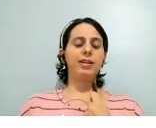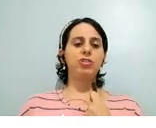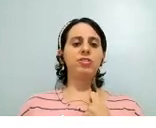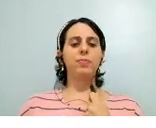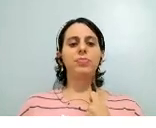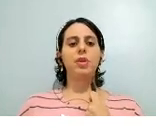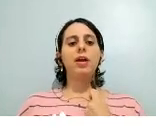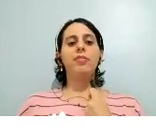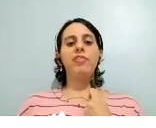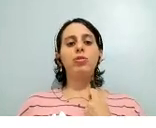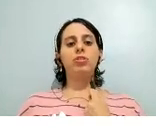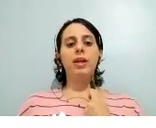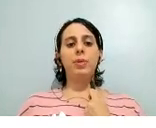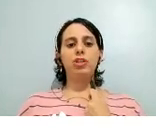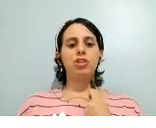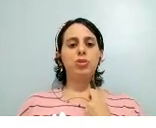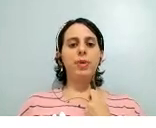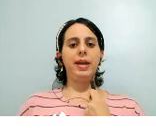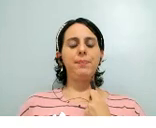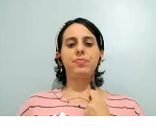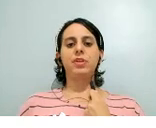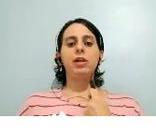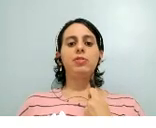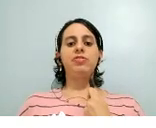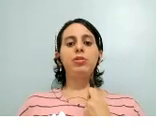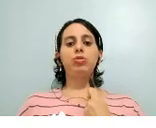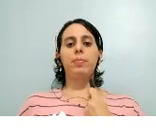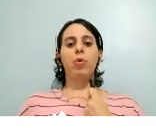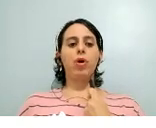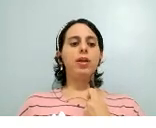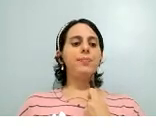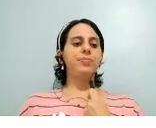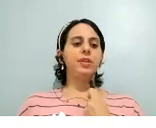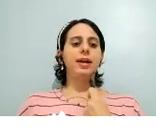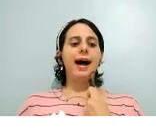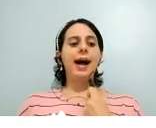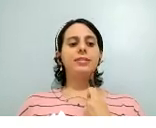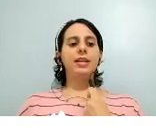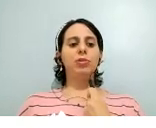da AIDS, vírus da hepatite B, vírus ebola,